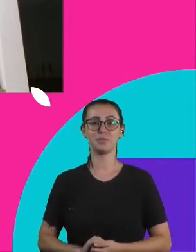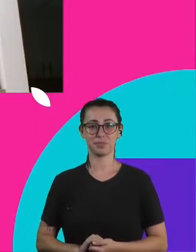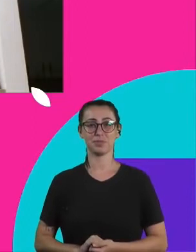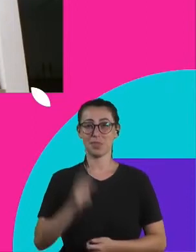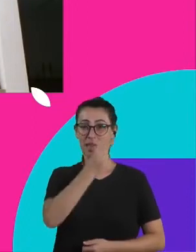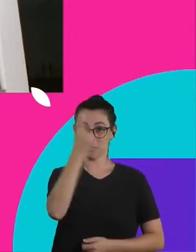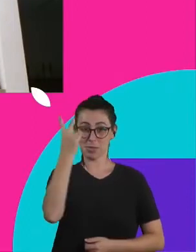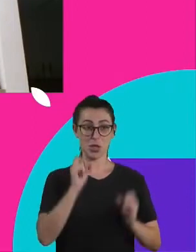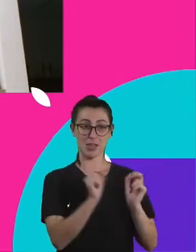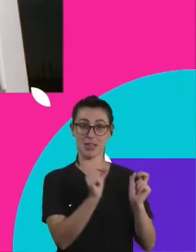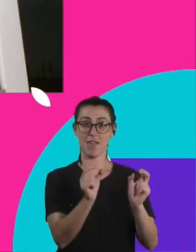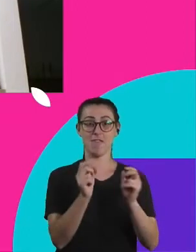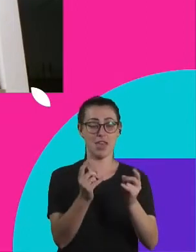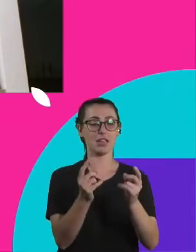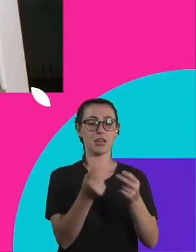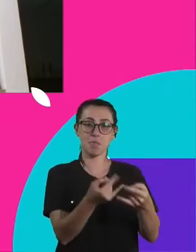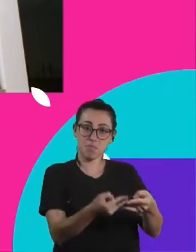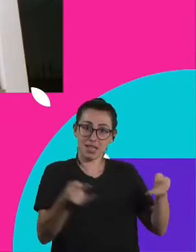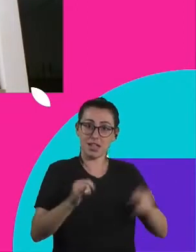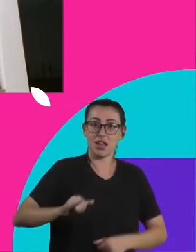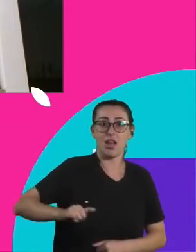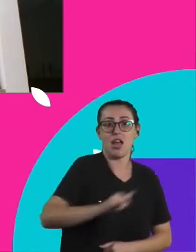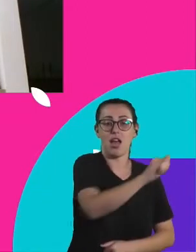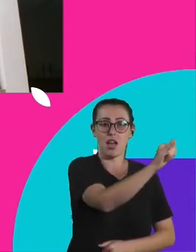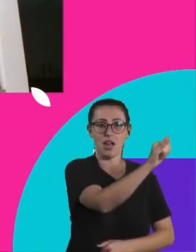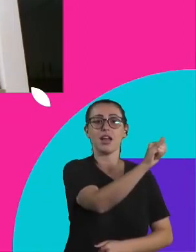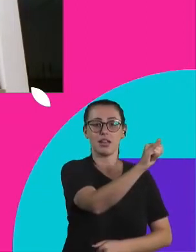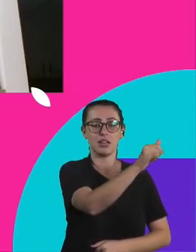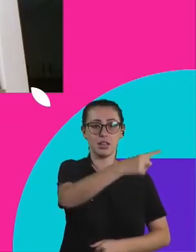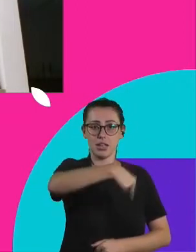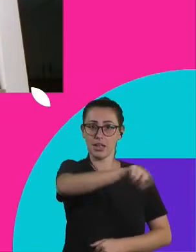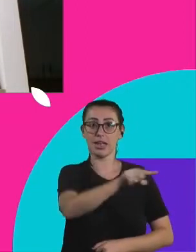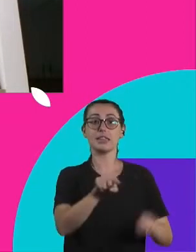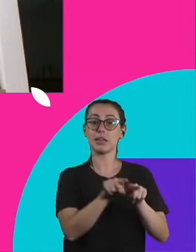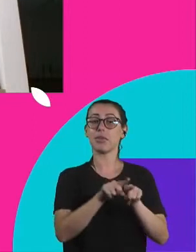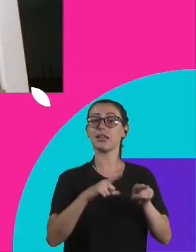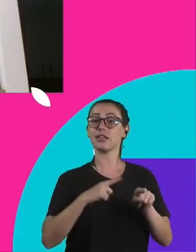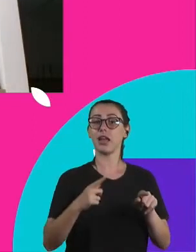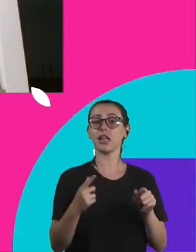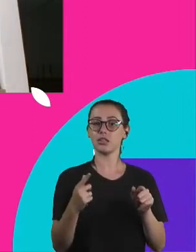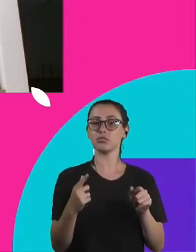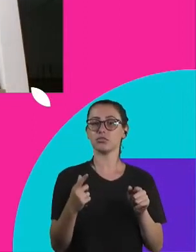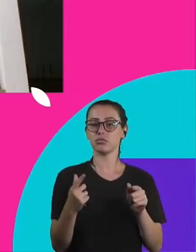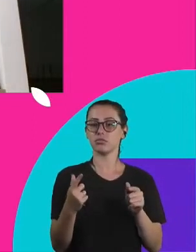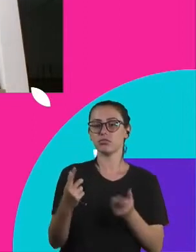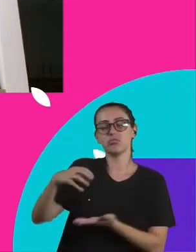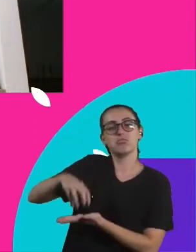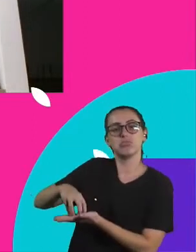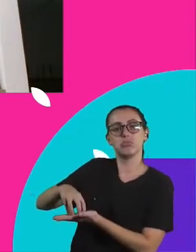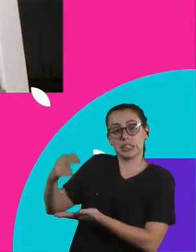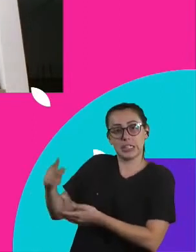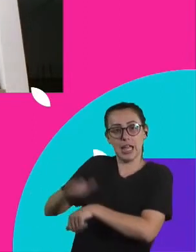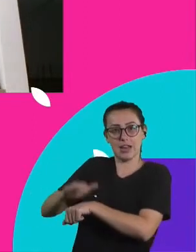nas favelas e são os donos das suas franquias. A Rocinha, por exemplo, até antes da pandemia, agora menos, vendia 240 mil reais de